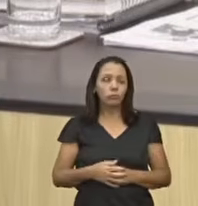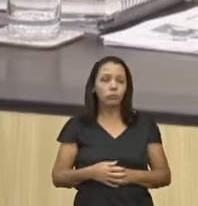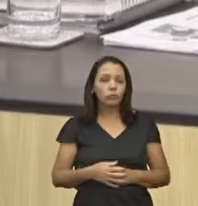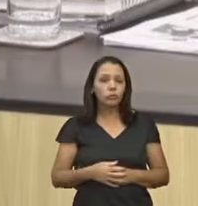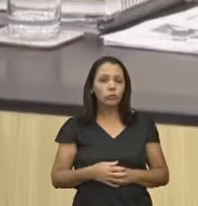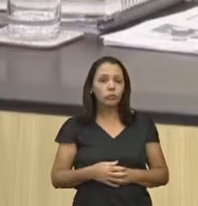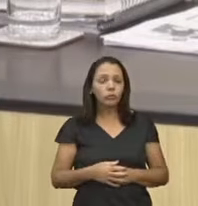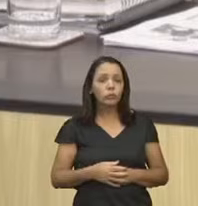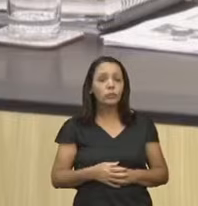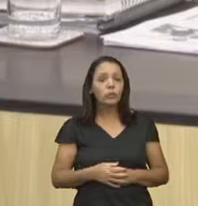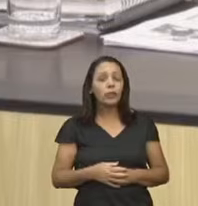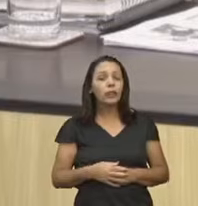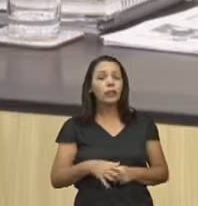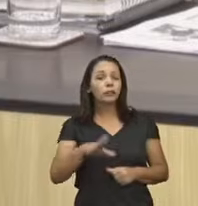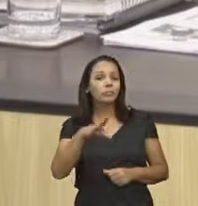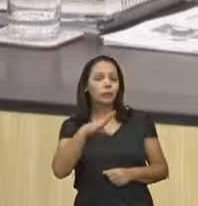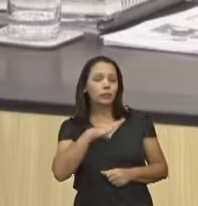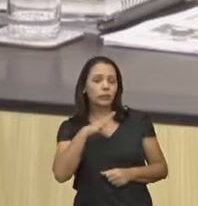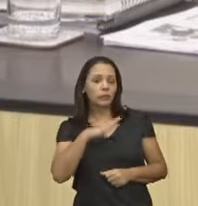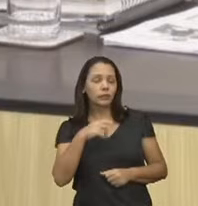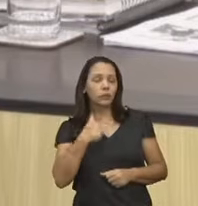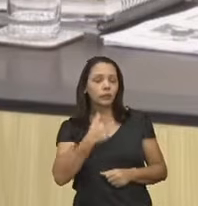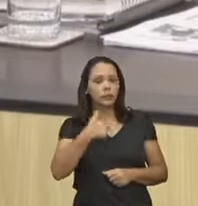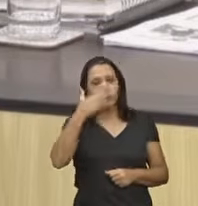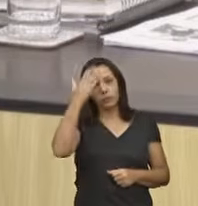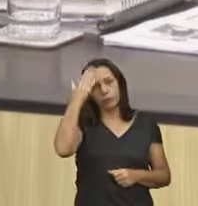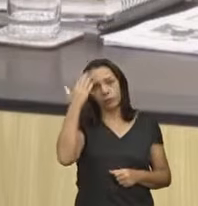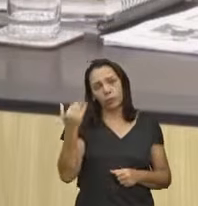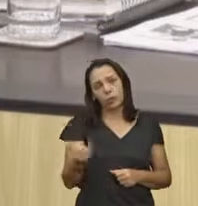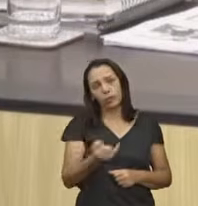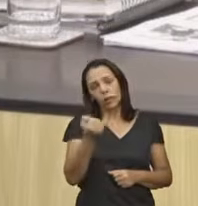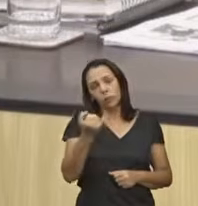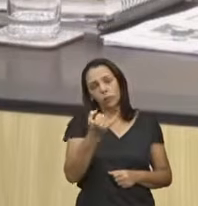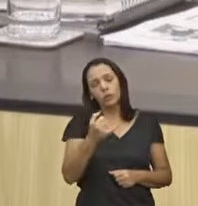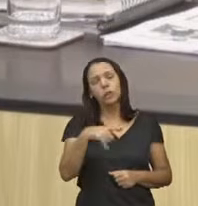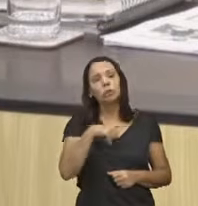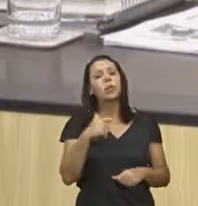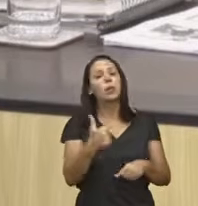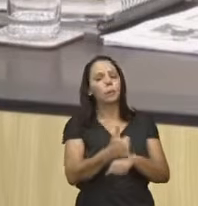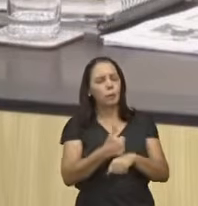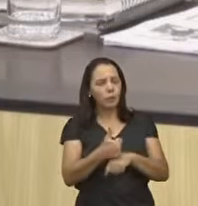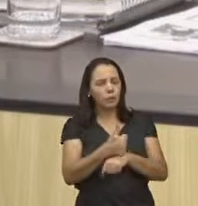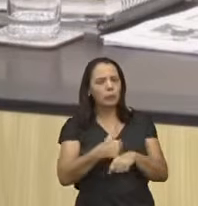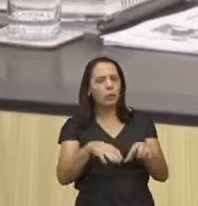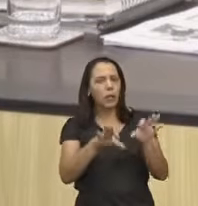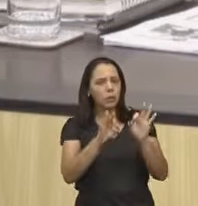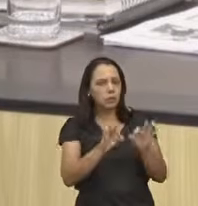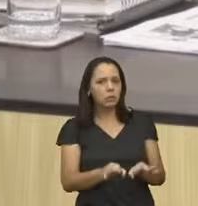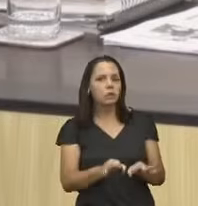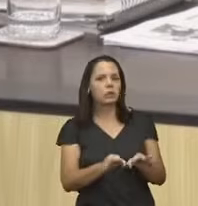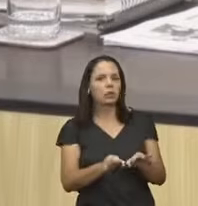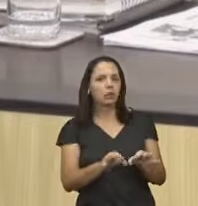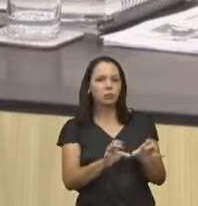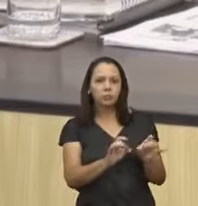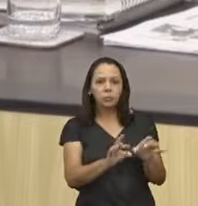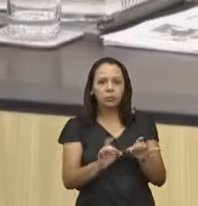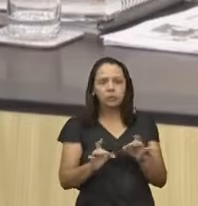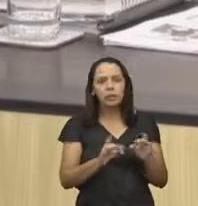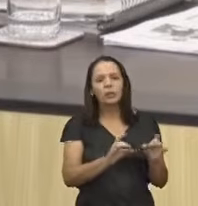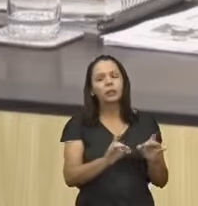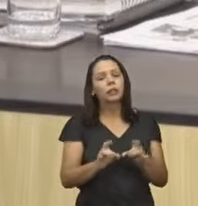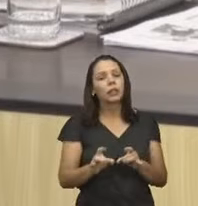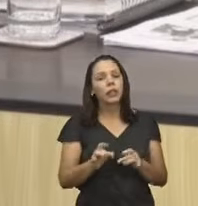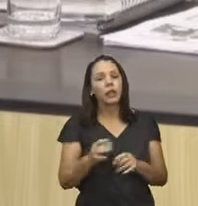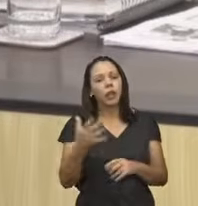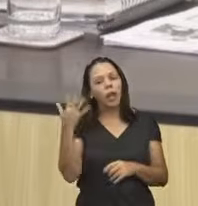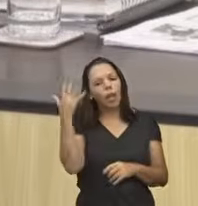vem para a área urbana, a gente entende como é importante essa administração que vocês fazem, o quanto é bonito e quantas